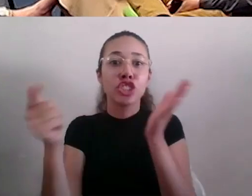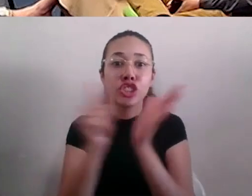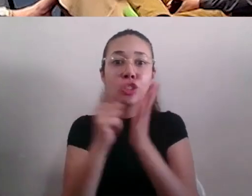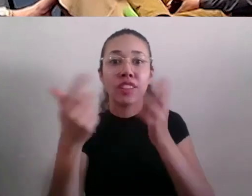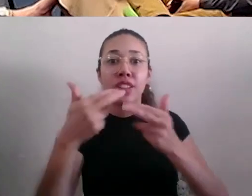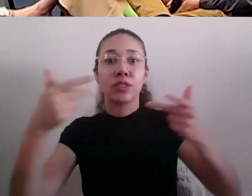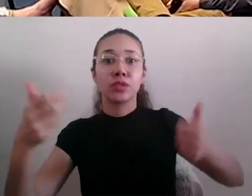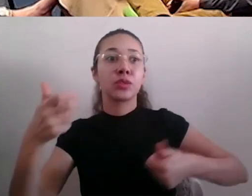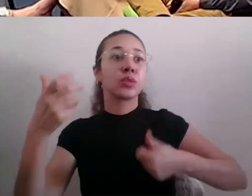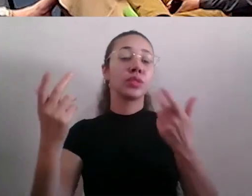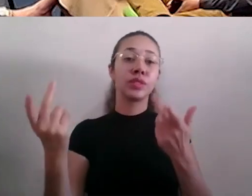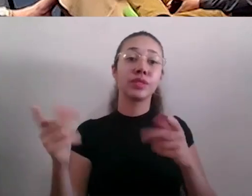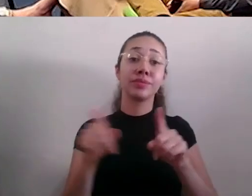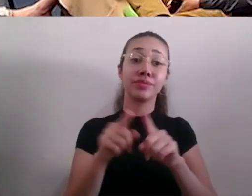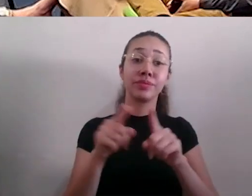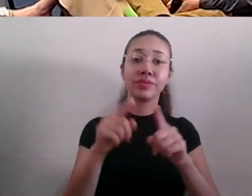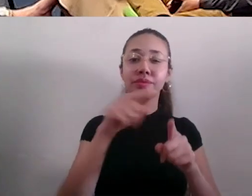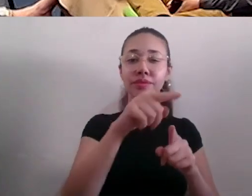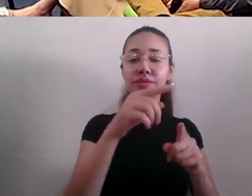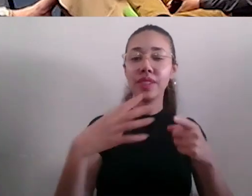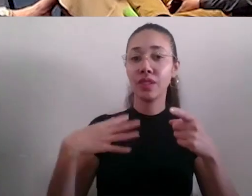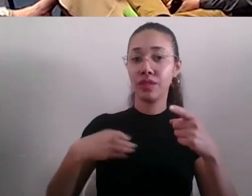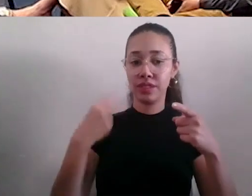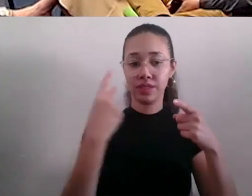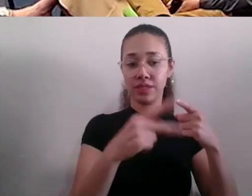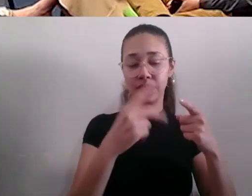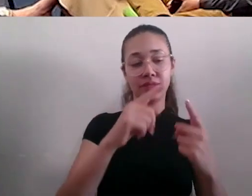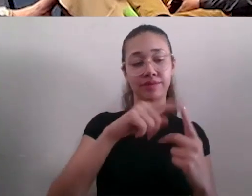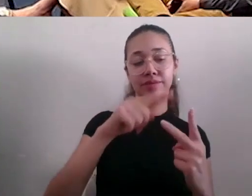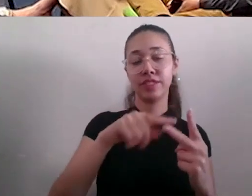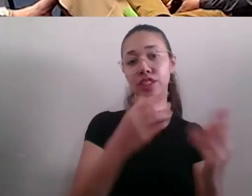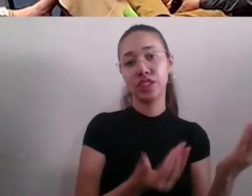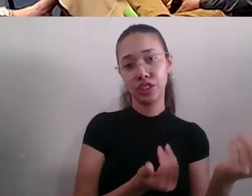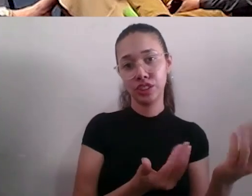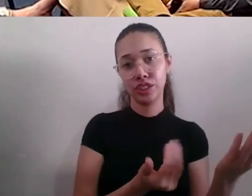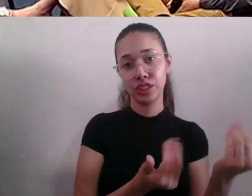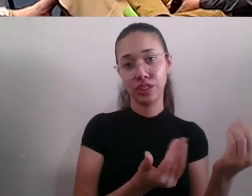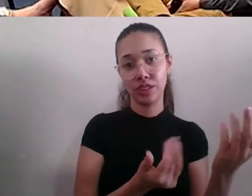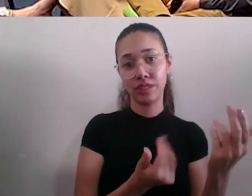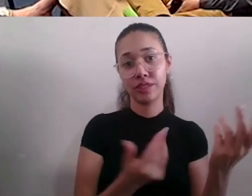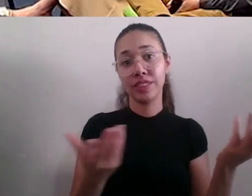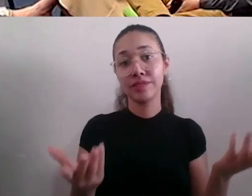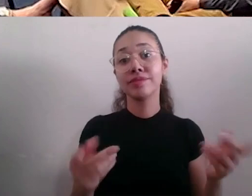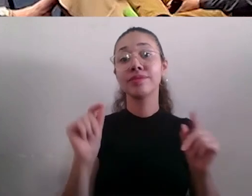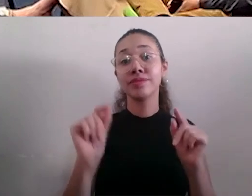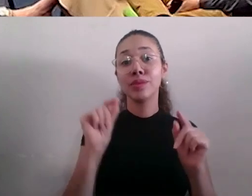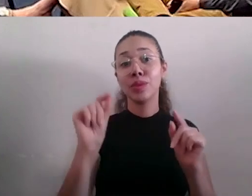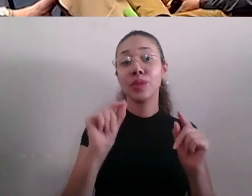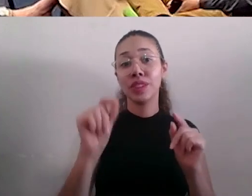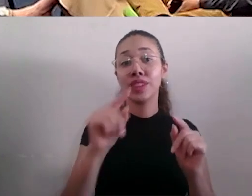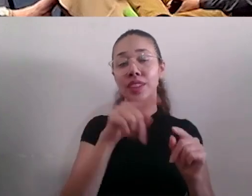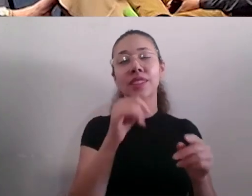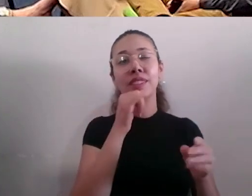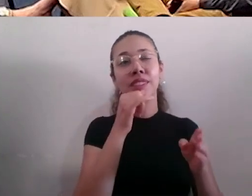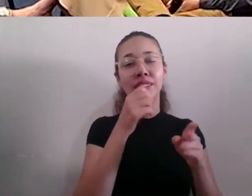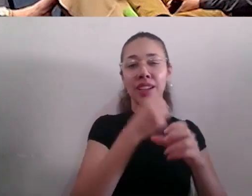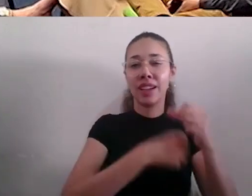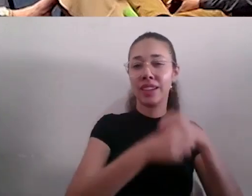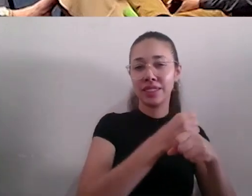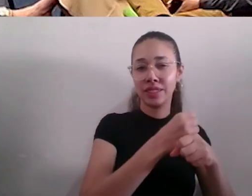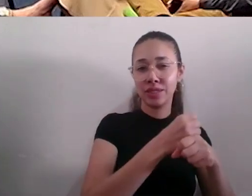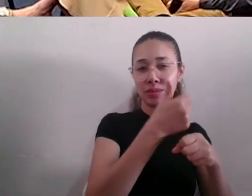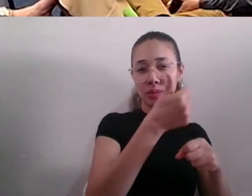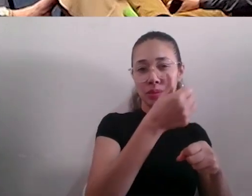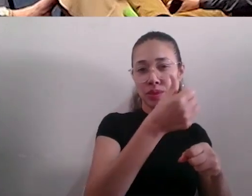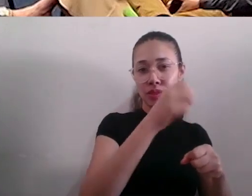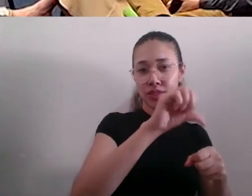os filhos, e, enfim, a mãe era uma senhora, e eles tiveram que ficar de 77, né, 76,